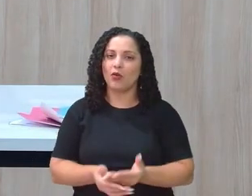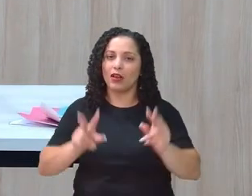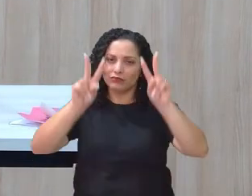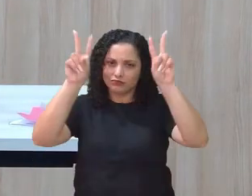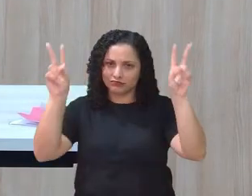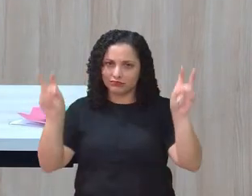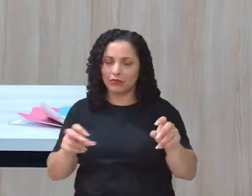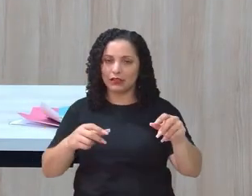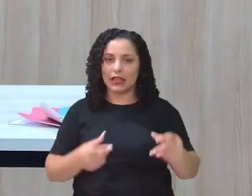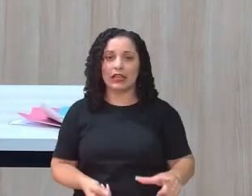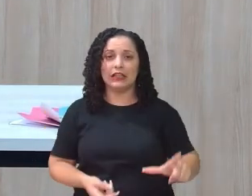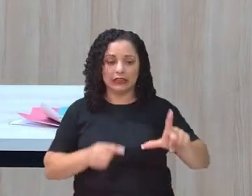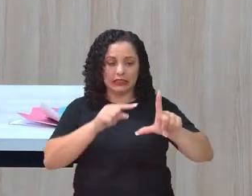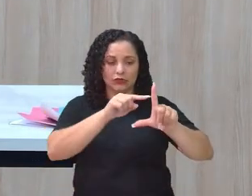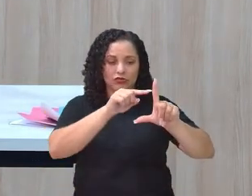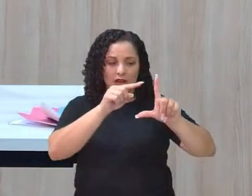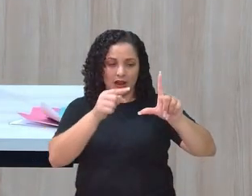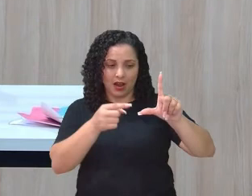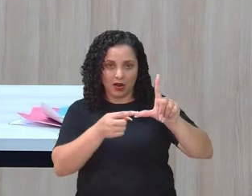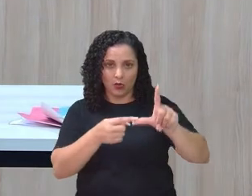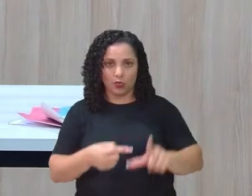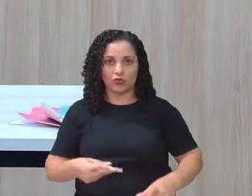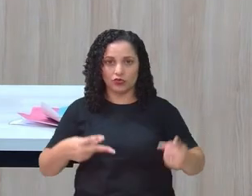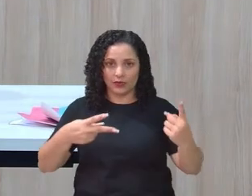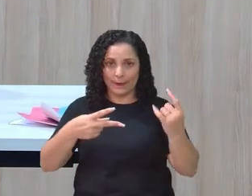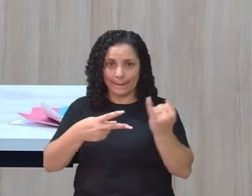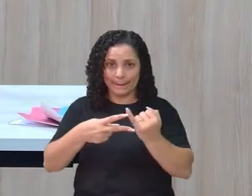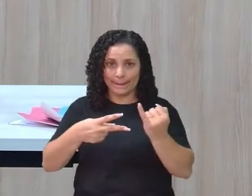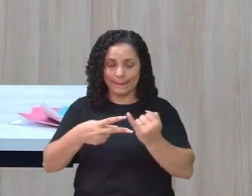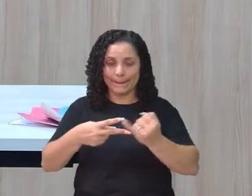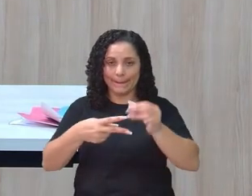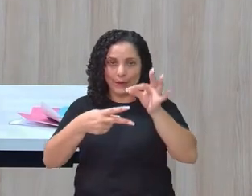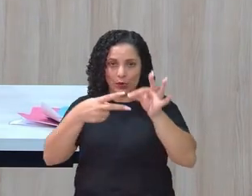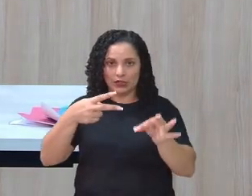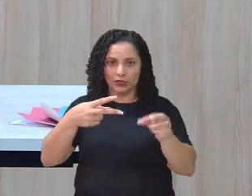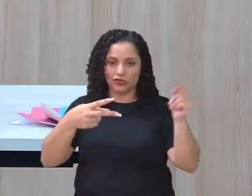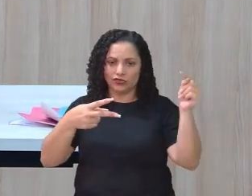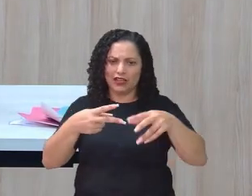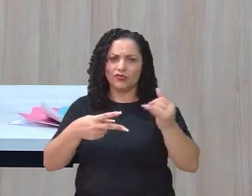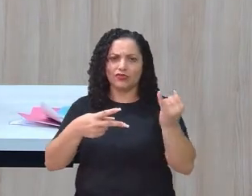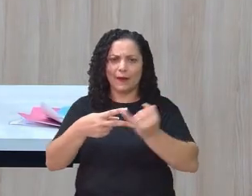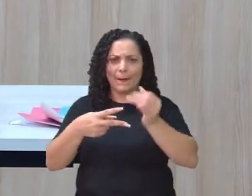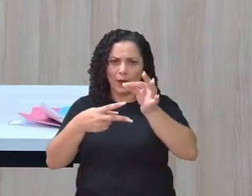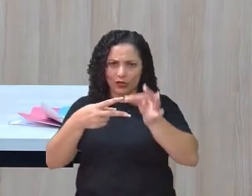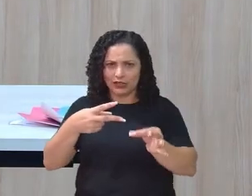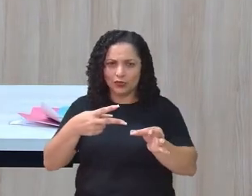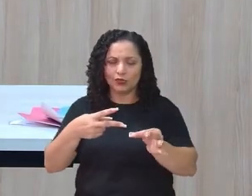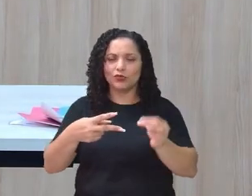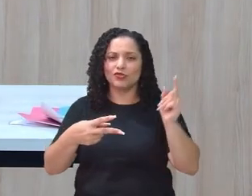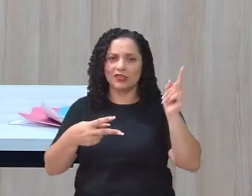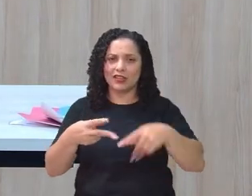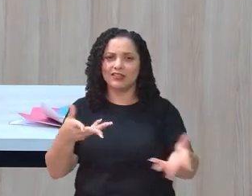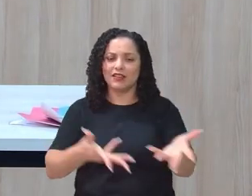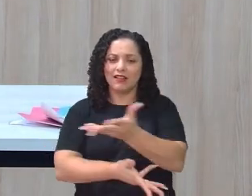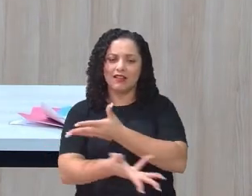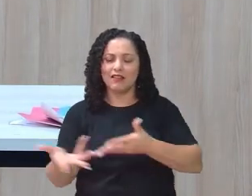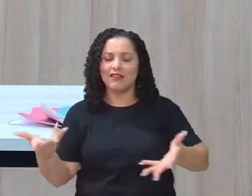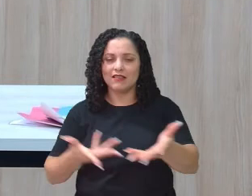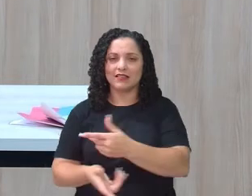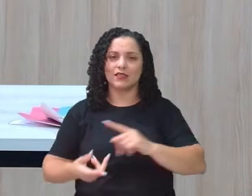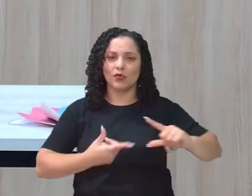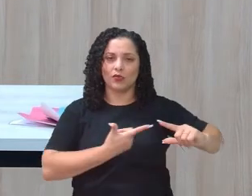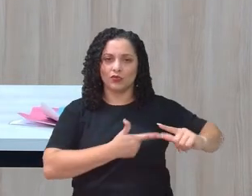os ângulos, tá? Dos polígonos. Os polígonos são fáceis para os nossos sólidos geométricos, né? Para os